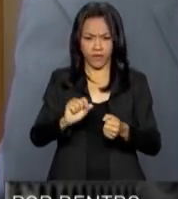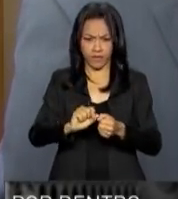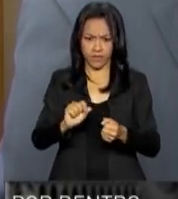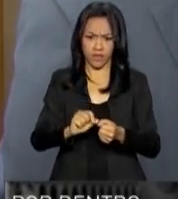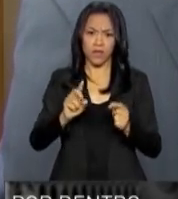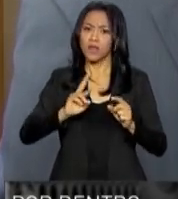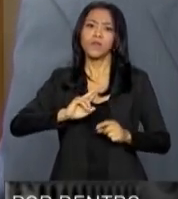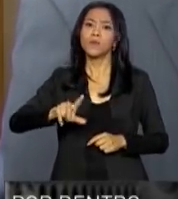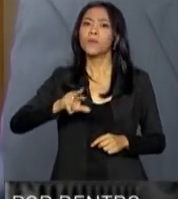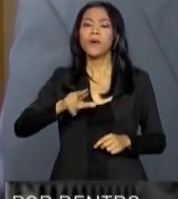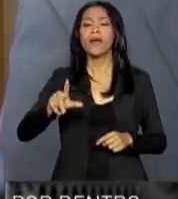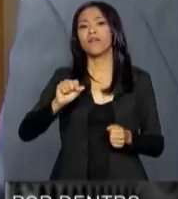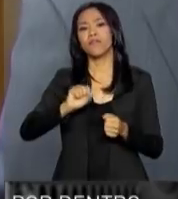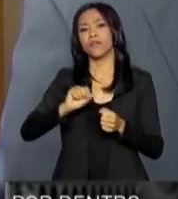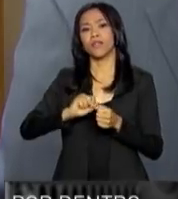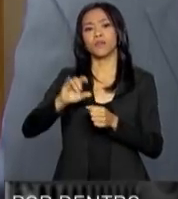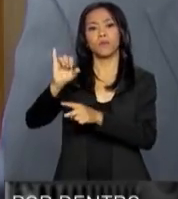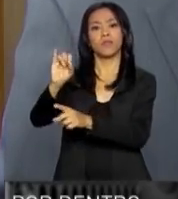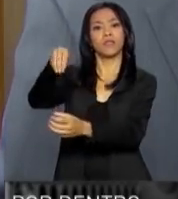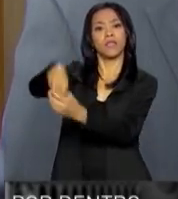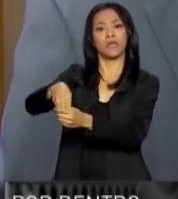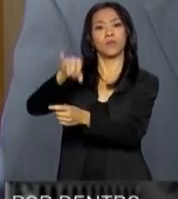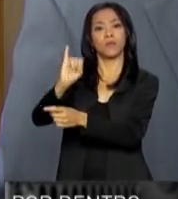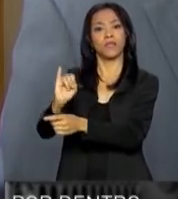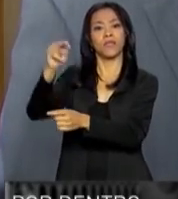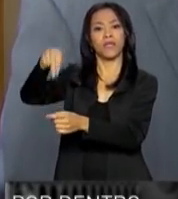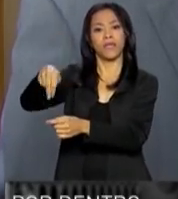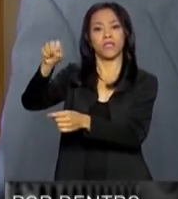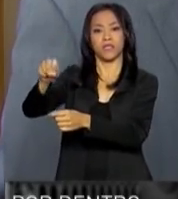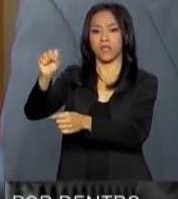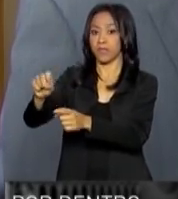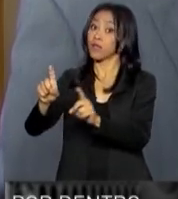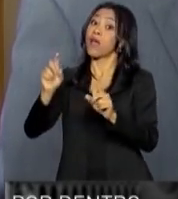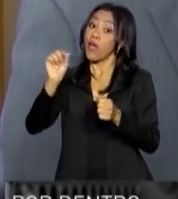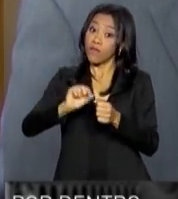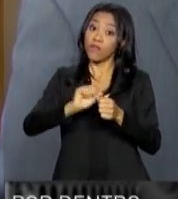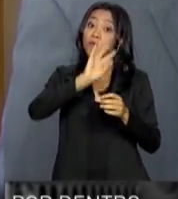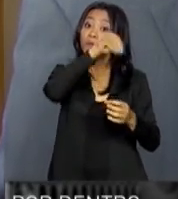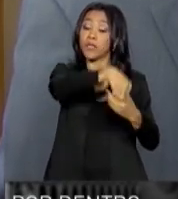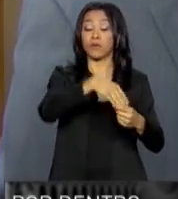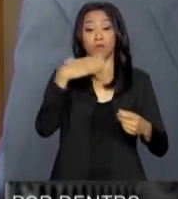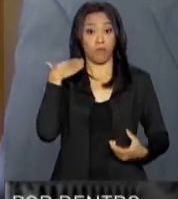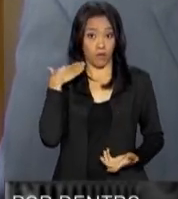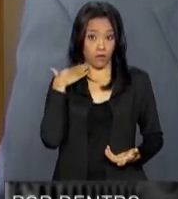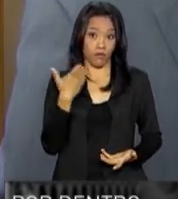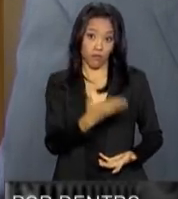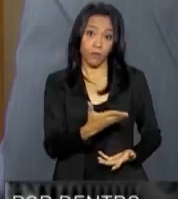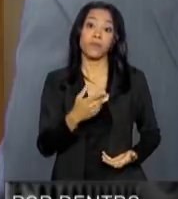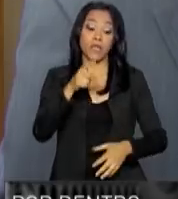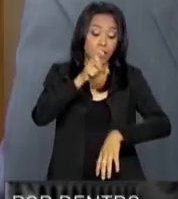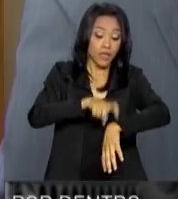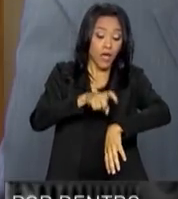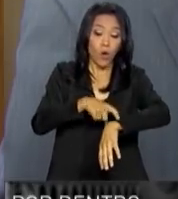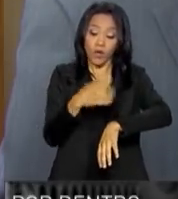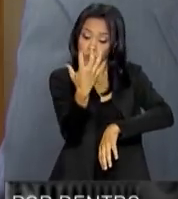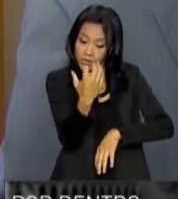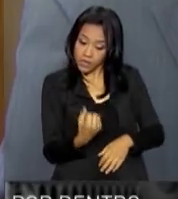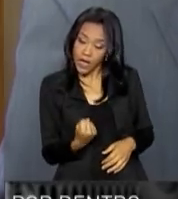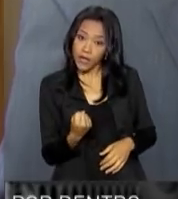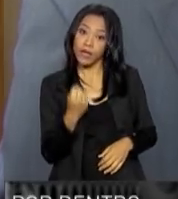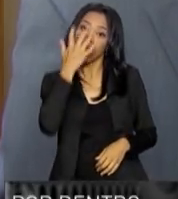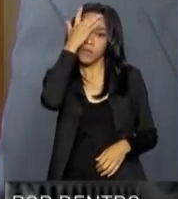vidro não é realizado em uma agência do inss realizado no banco pagador ou na hora do saque do benefício a pessoa estando lá presente